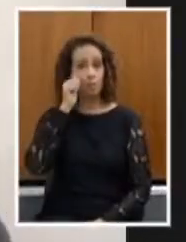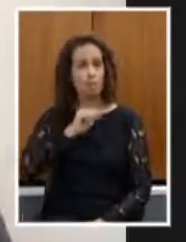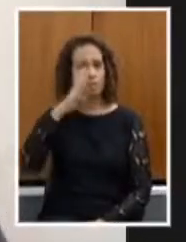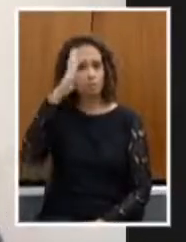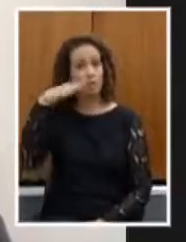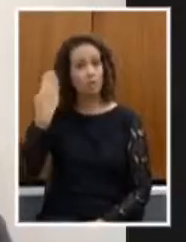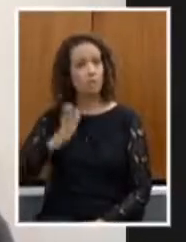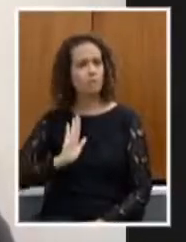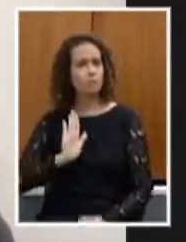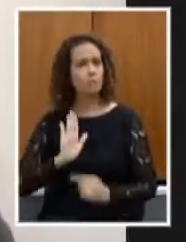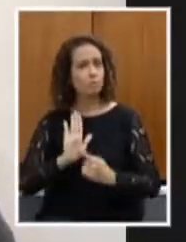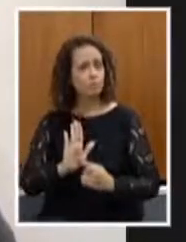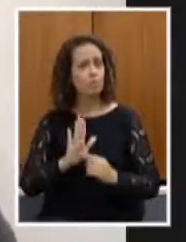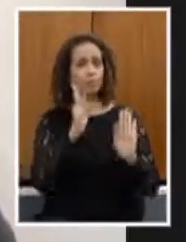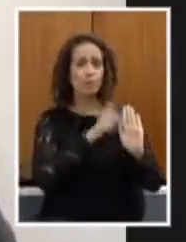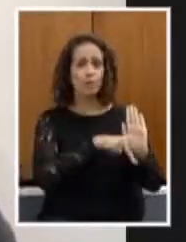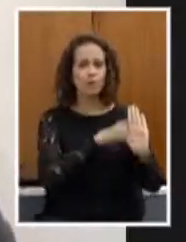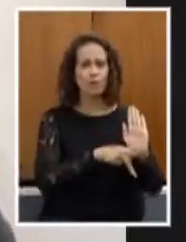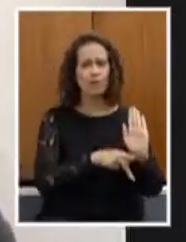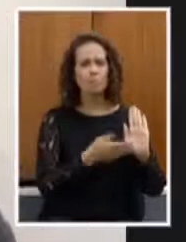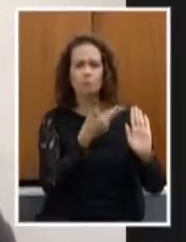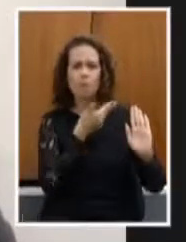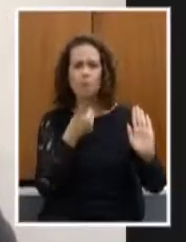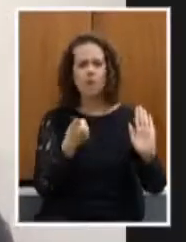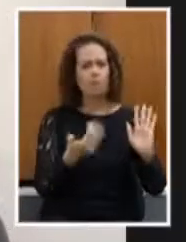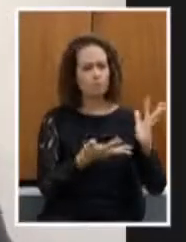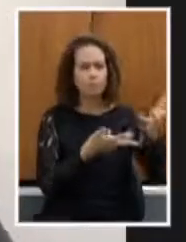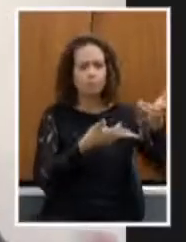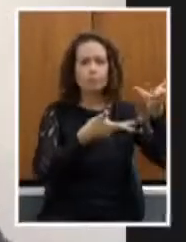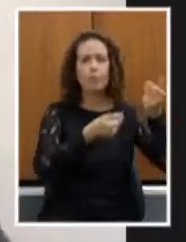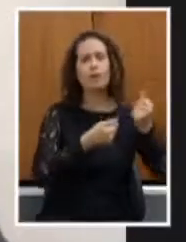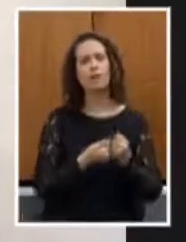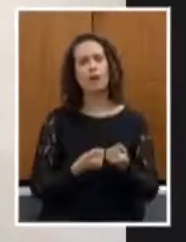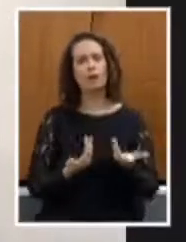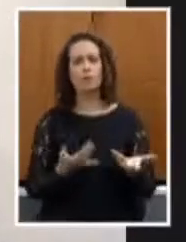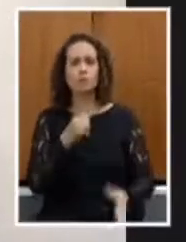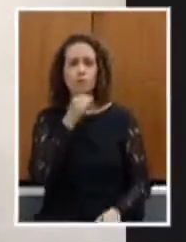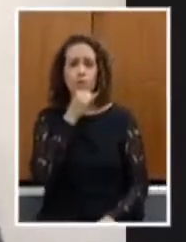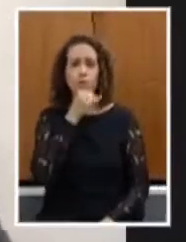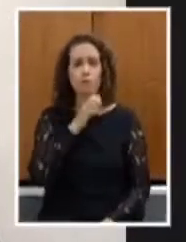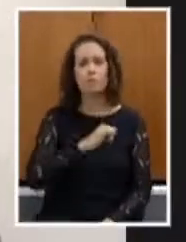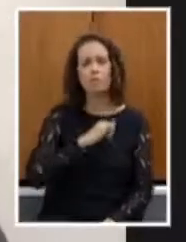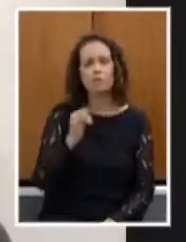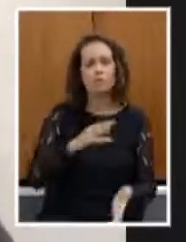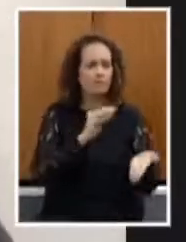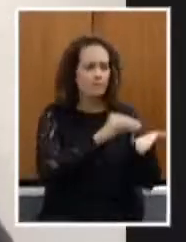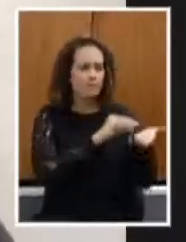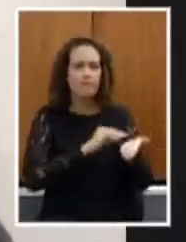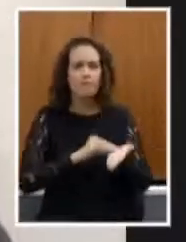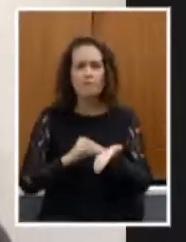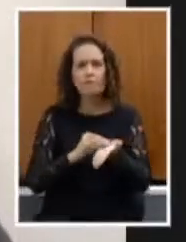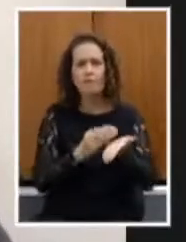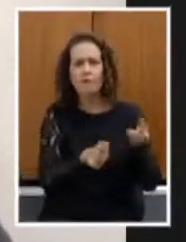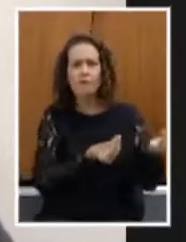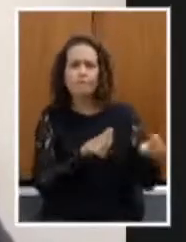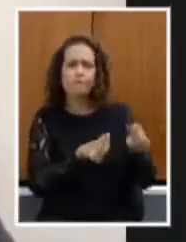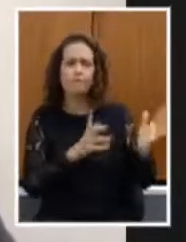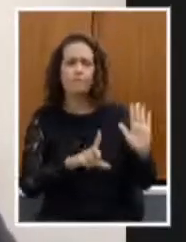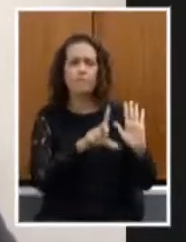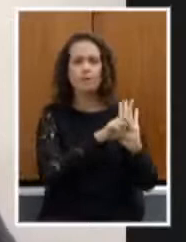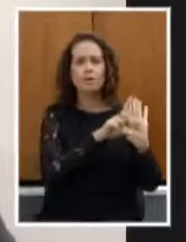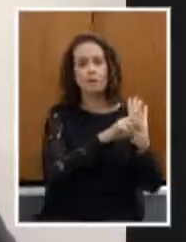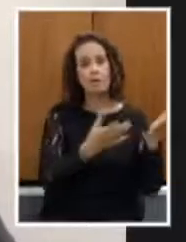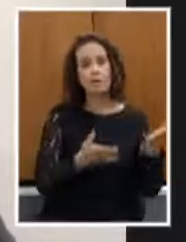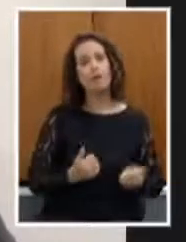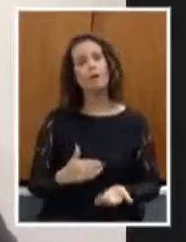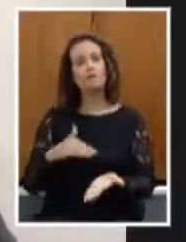ao projeto, para aperfeiçoar o projeto, para retirar categorias que não estão reguladas pela lei que consta o projeto. Aí vem o